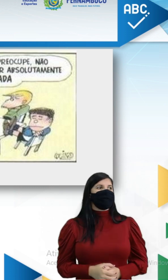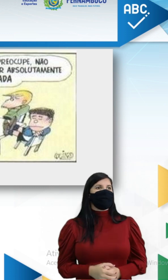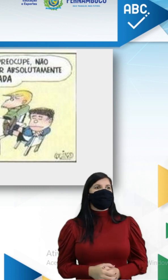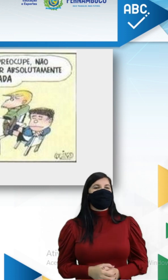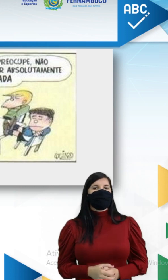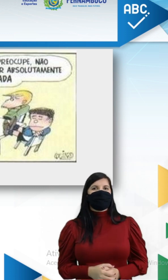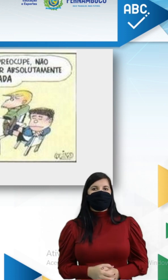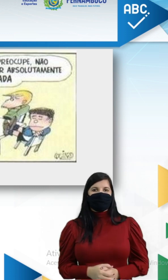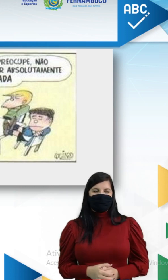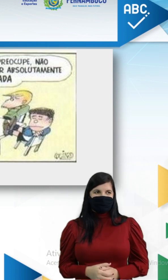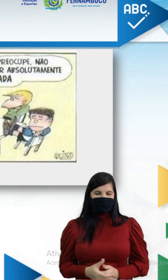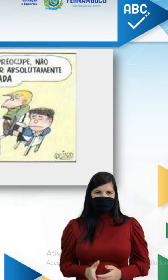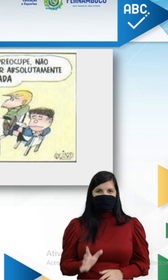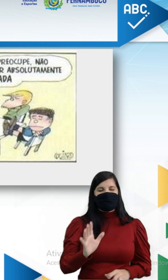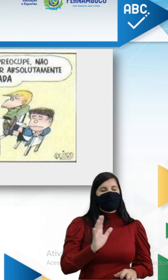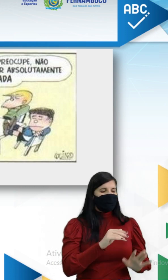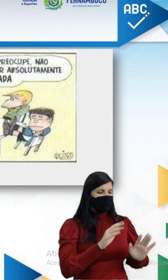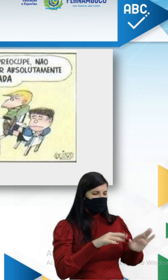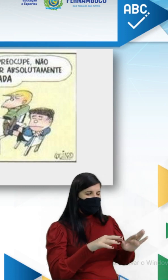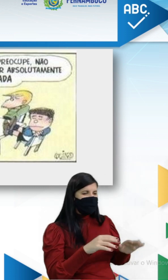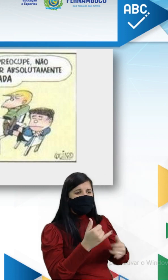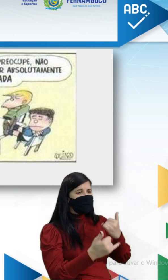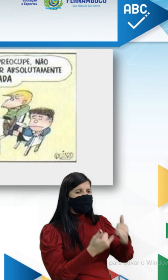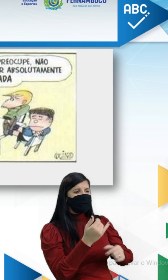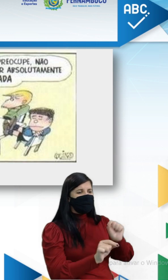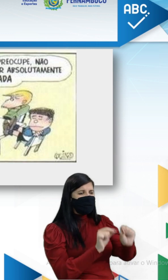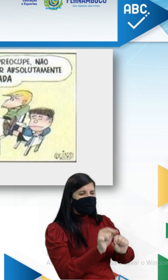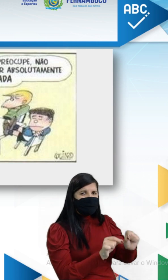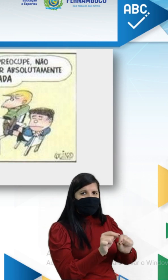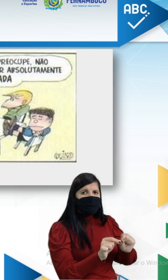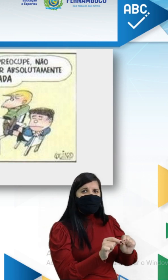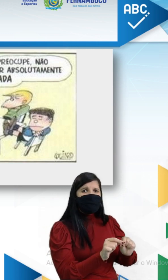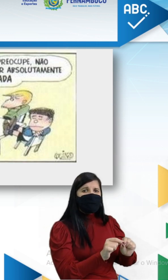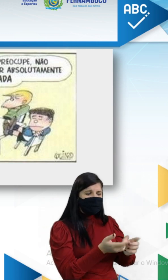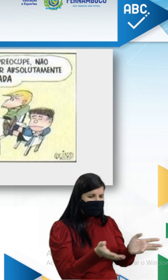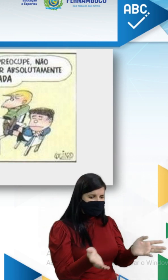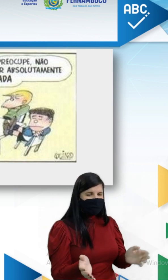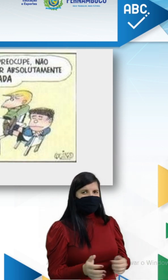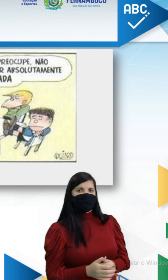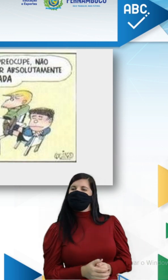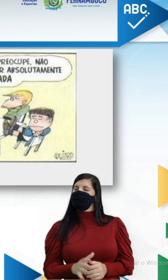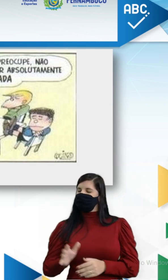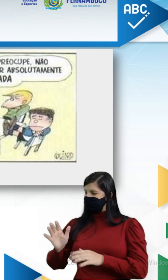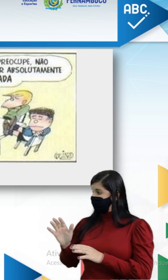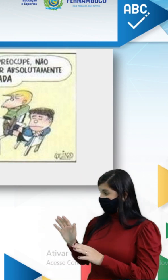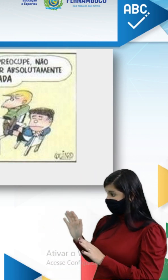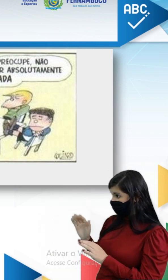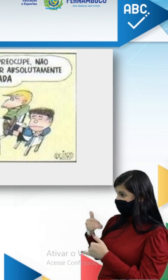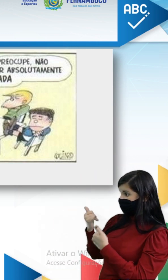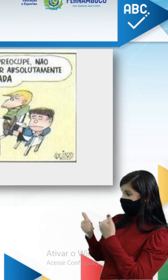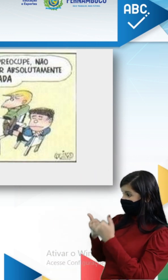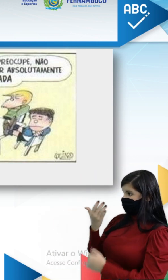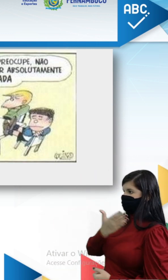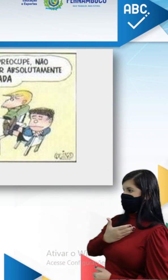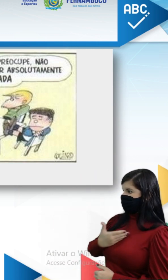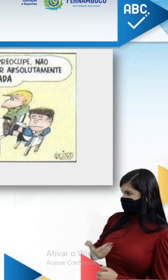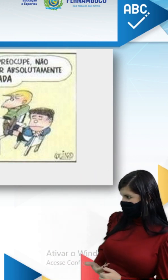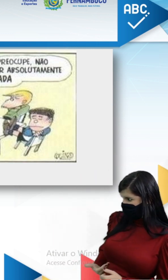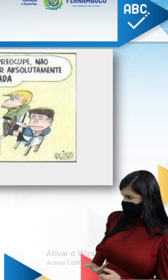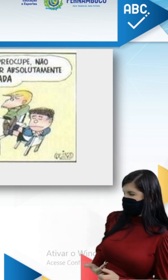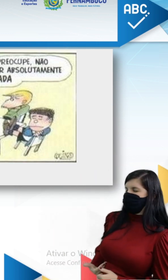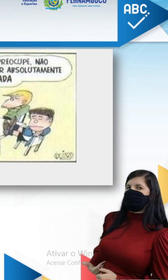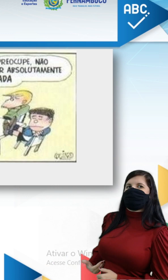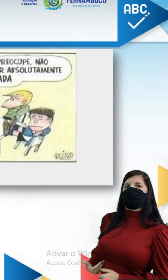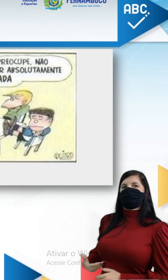no que está dizendo. Do que vocês estão brincando? A mãe pergunta. Aí eles dizem, de governo.